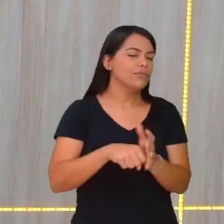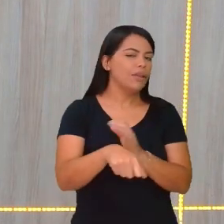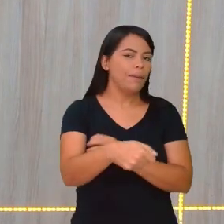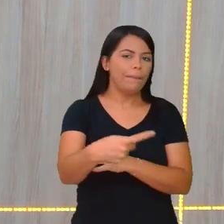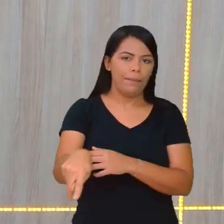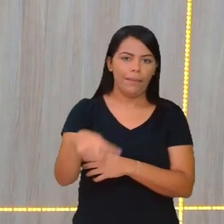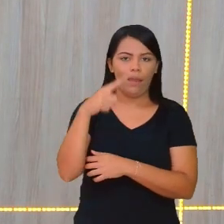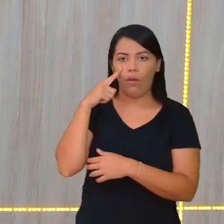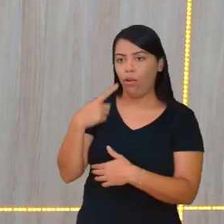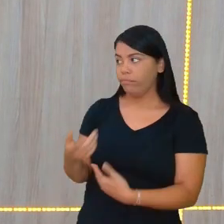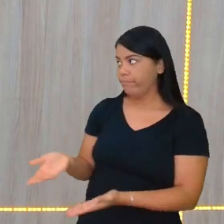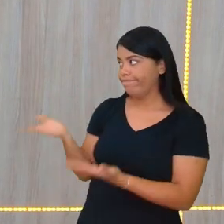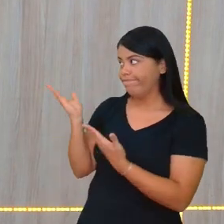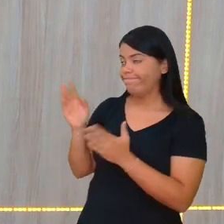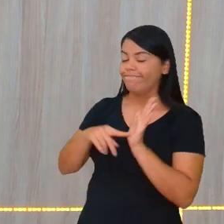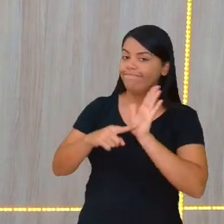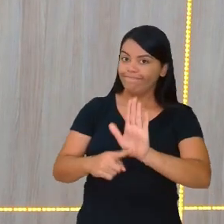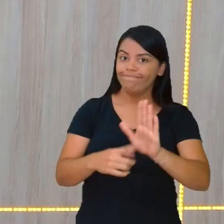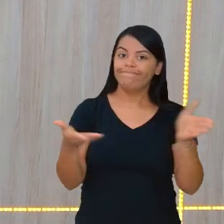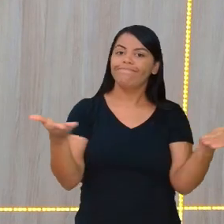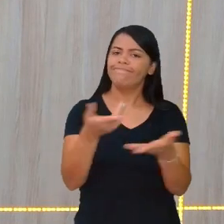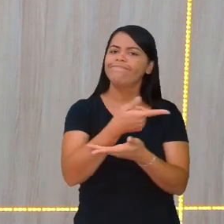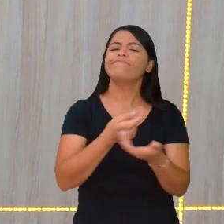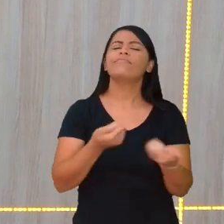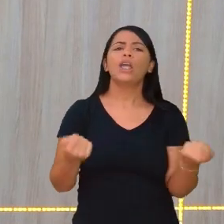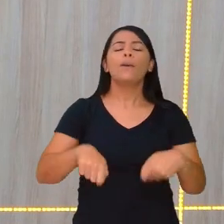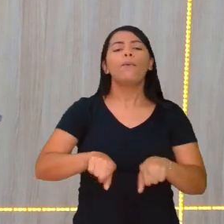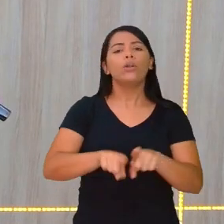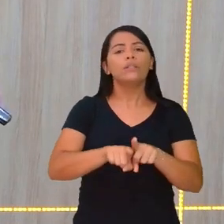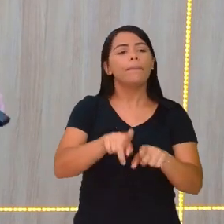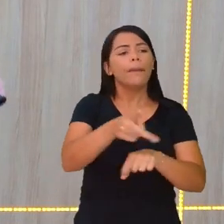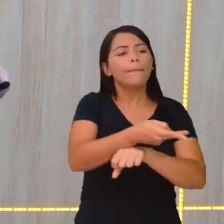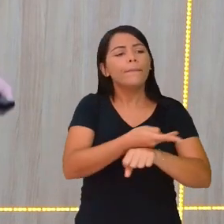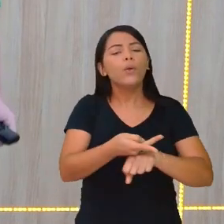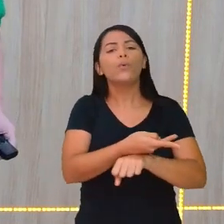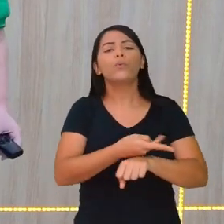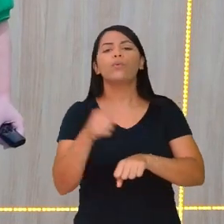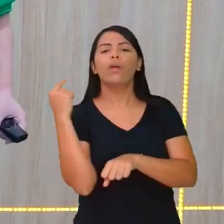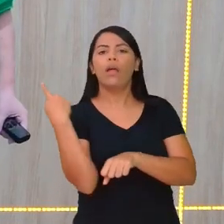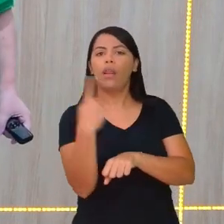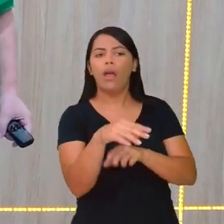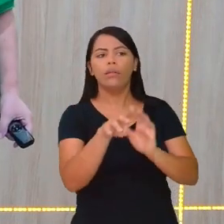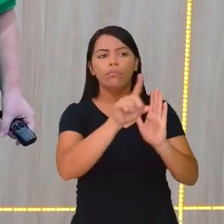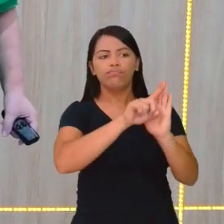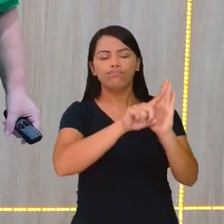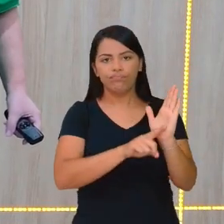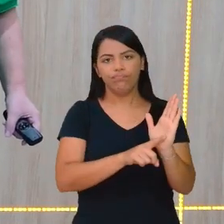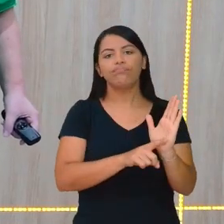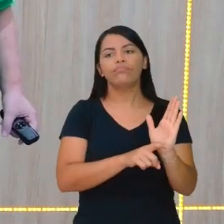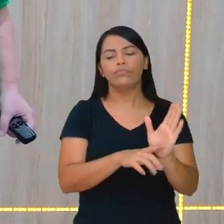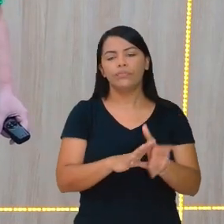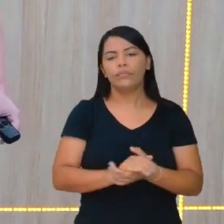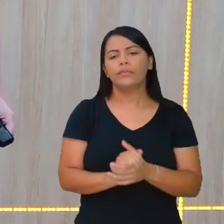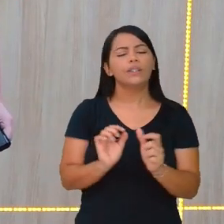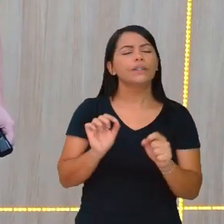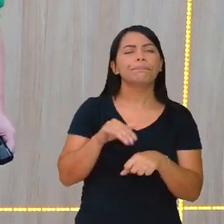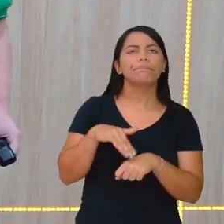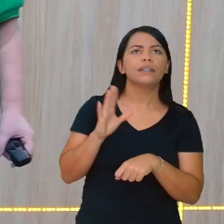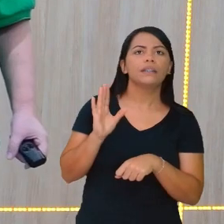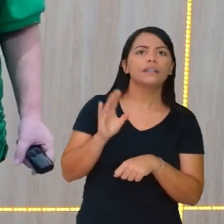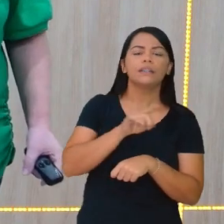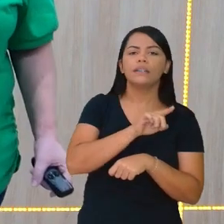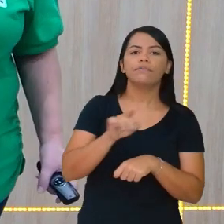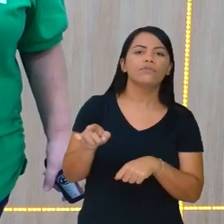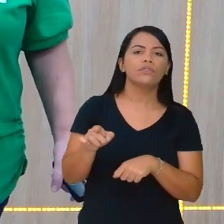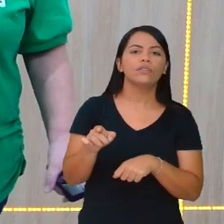colocar aqui, vocês podem procurar na Play Store. O que mais?